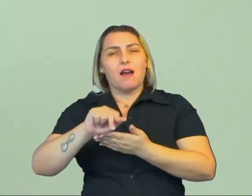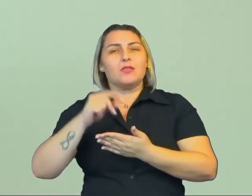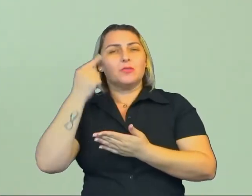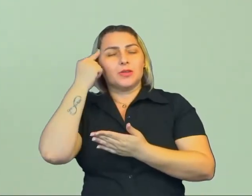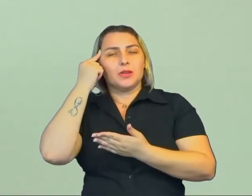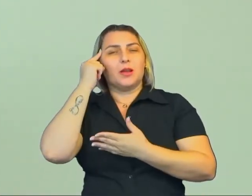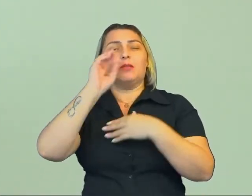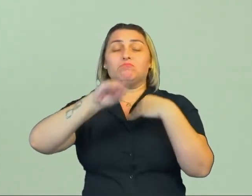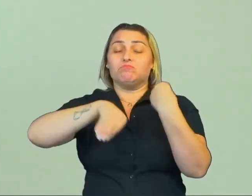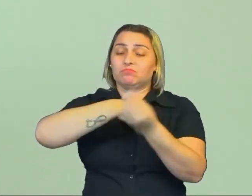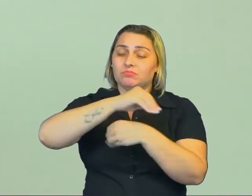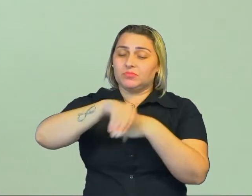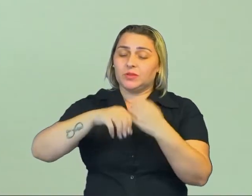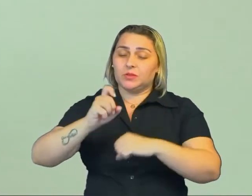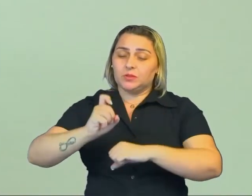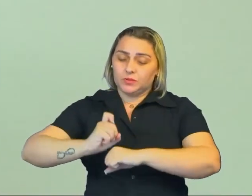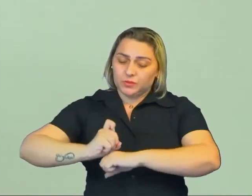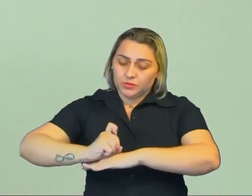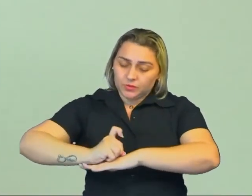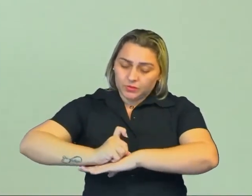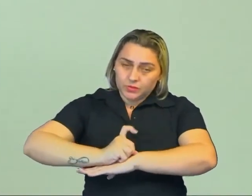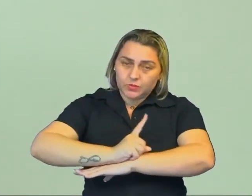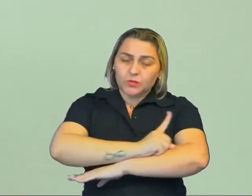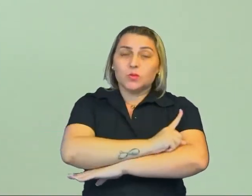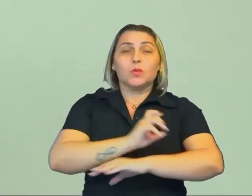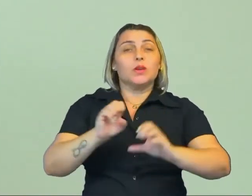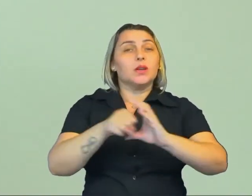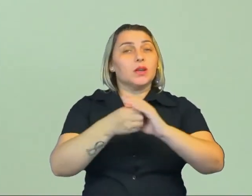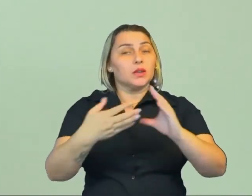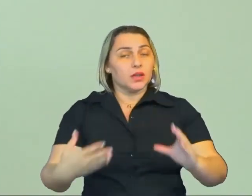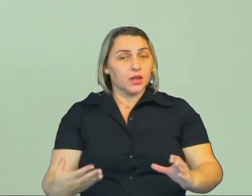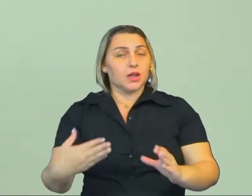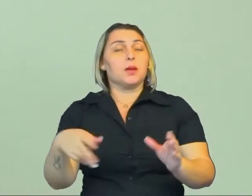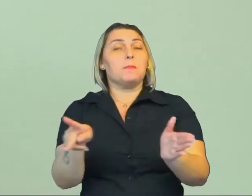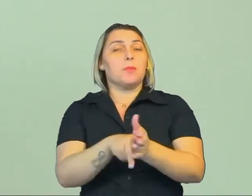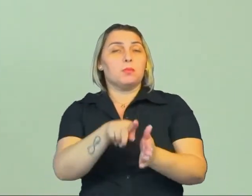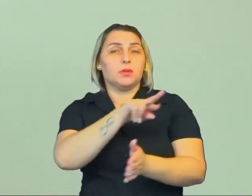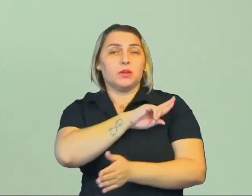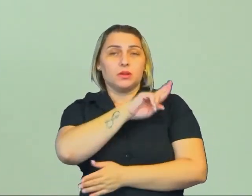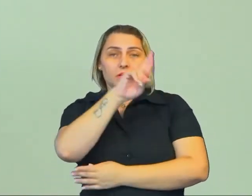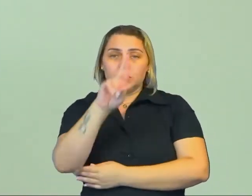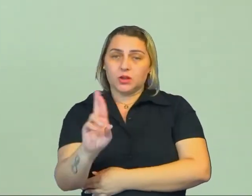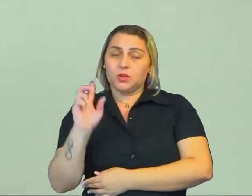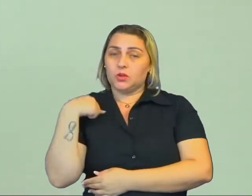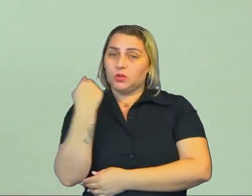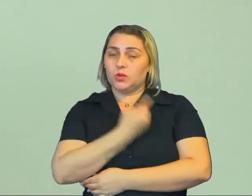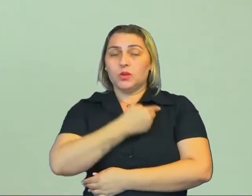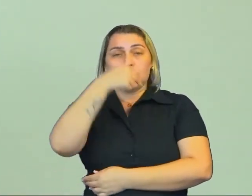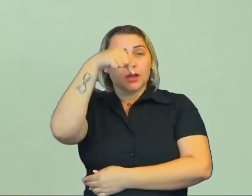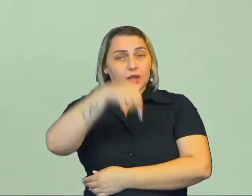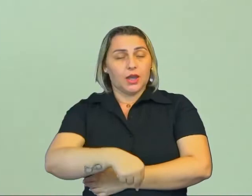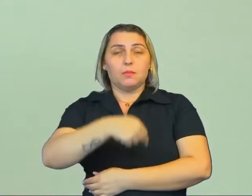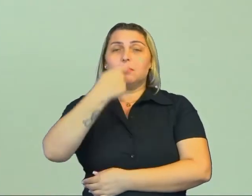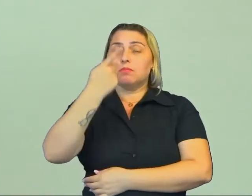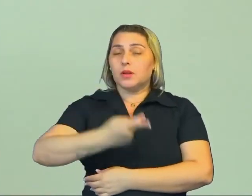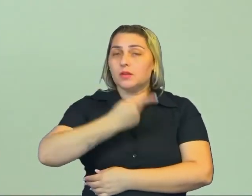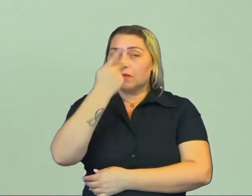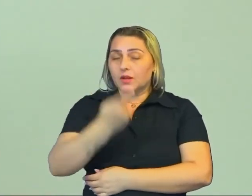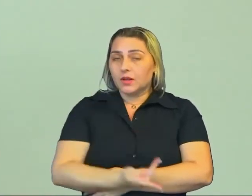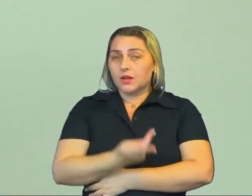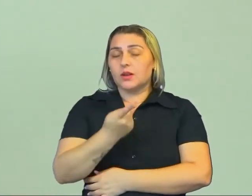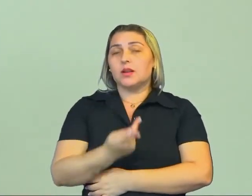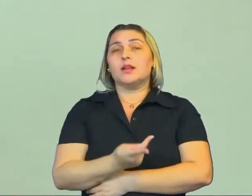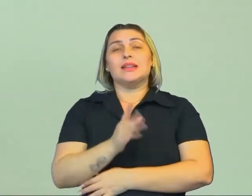misturar o processo evolutivo com características religiosas. Então, nós não estamos aqui para falar ou